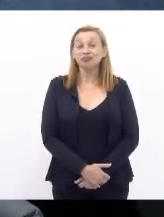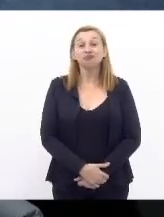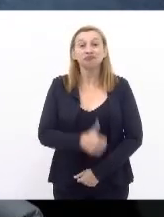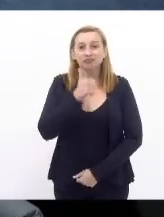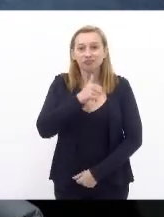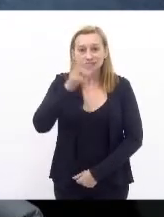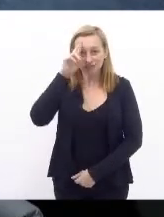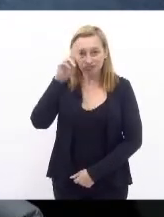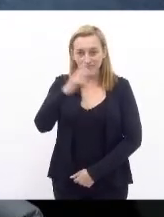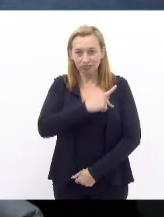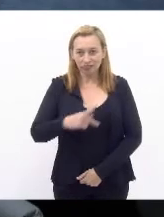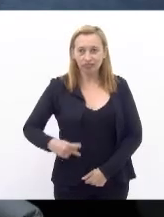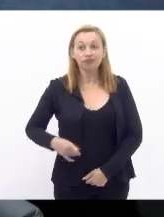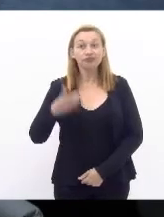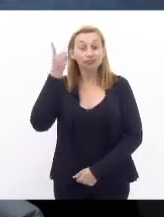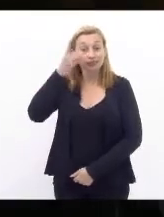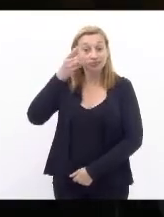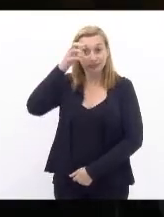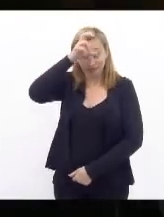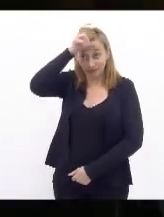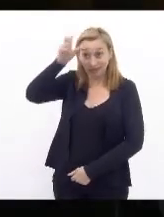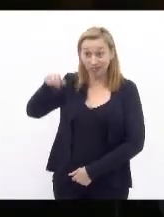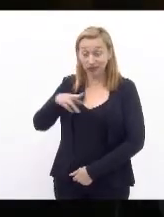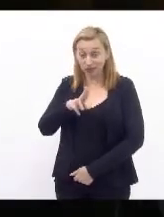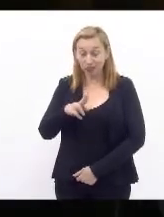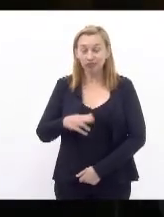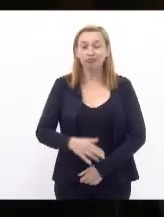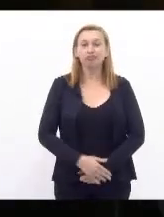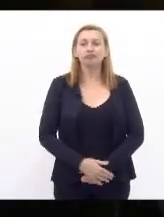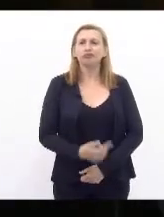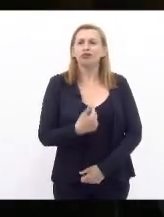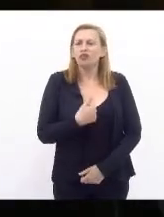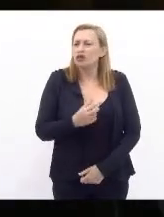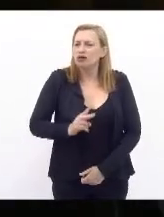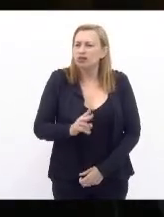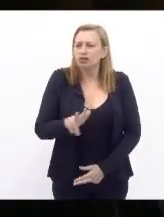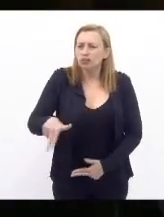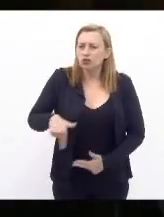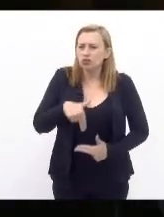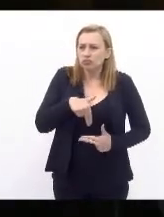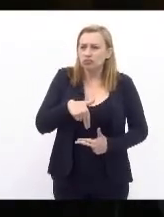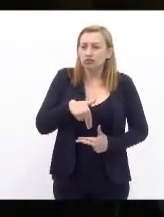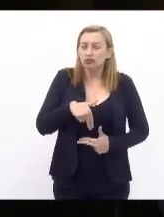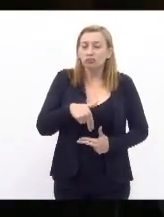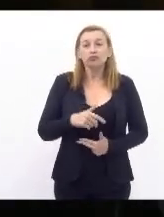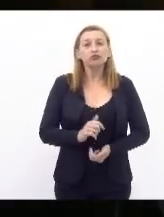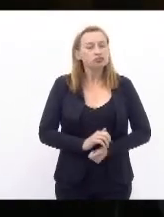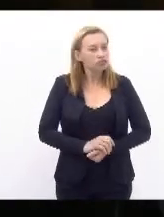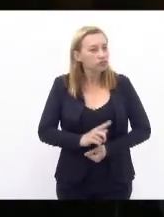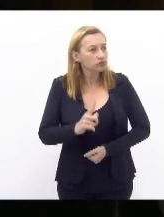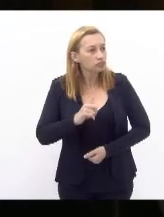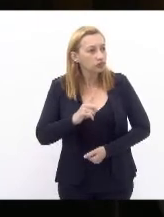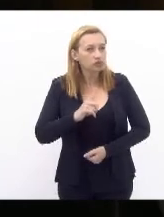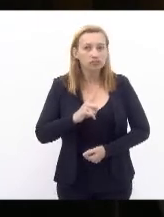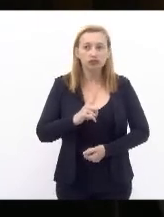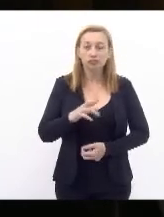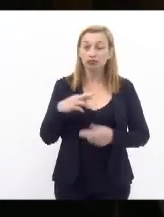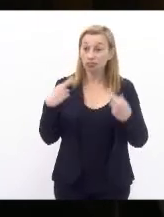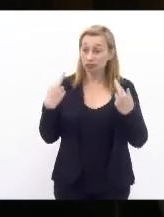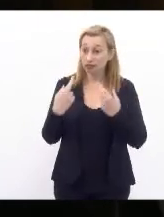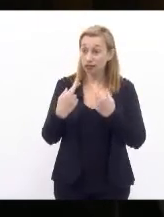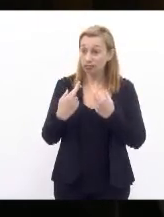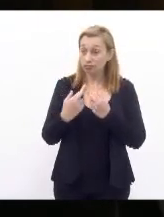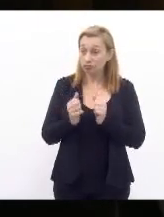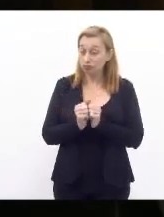Senhora presidente, deputada Tia Ju, eu sempre que subo essa tribuna que tem uma sessão presidida por Vossa